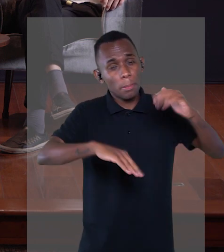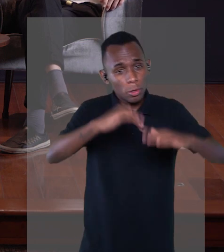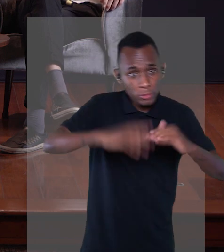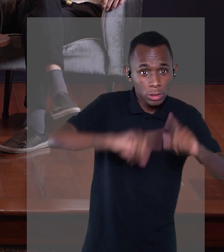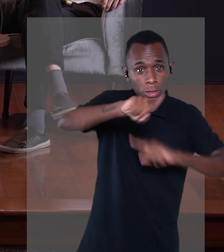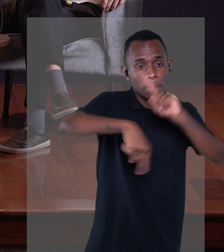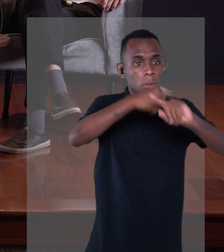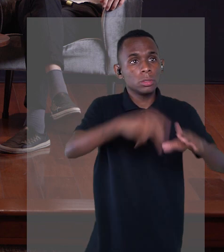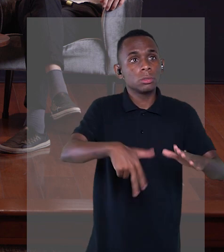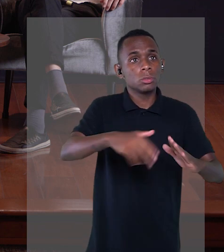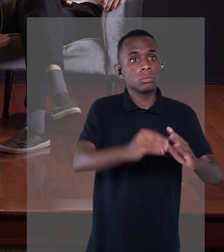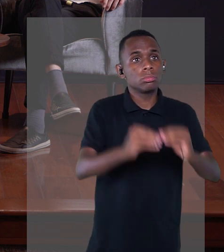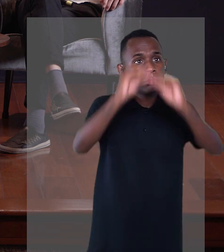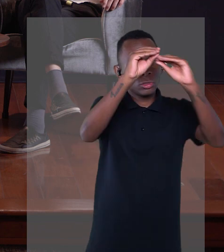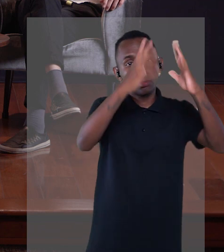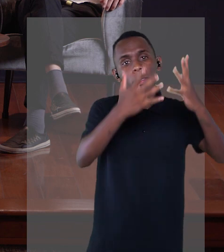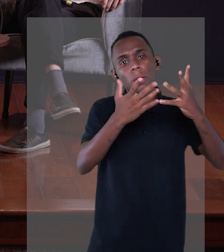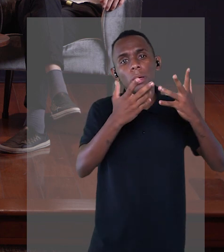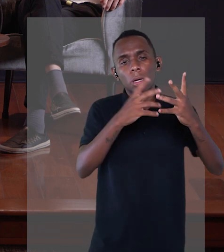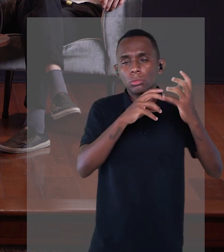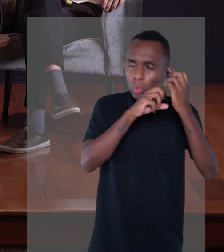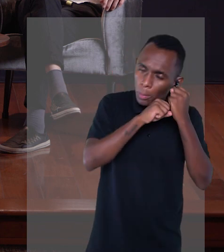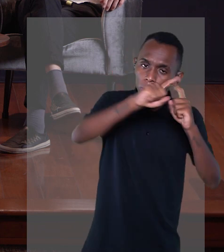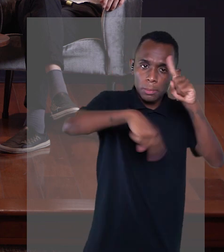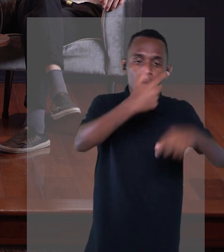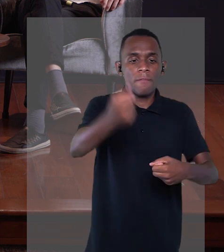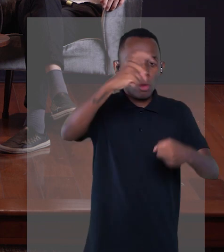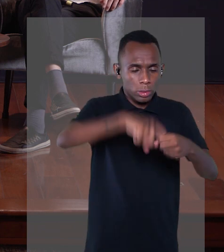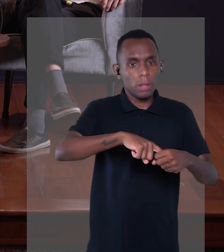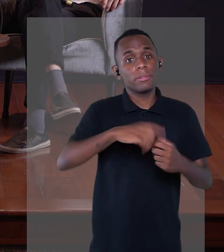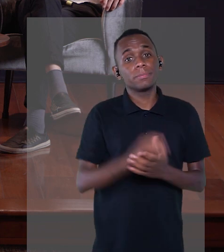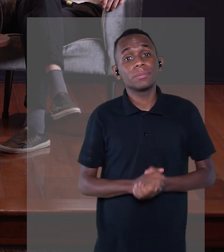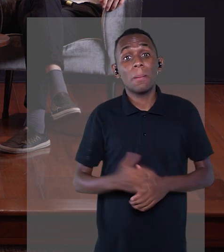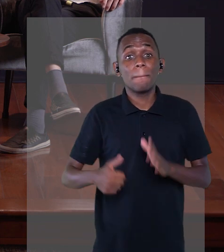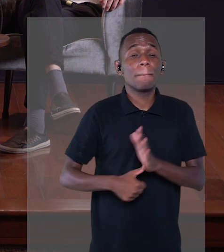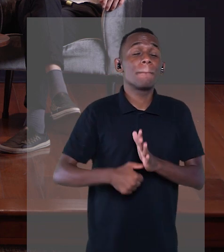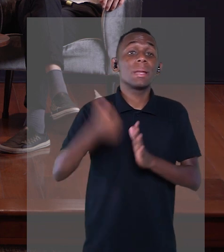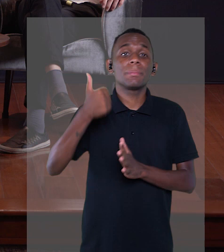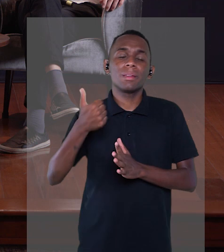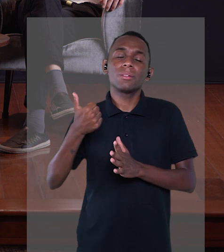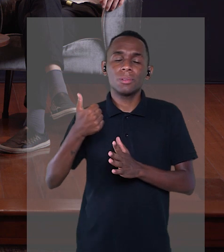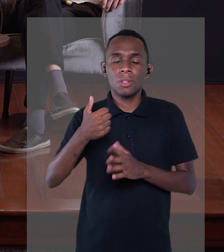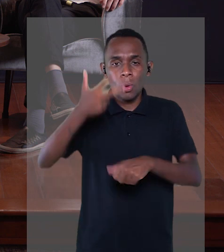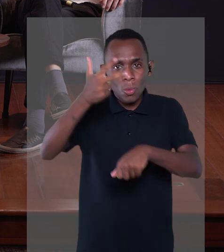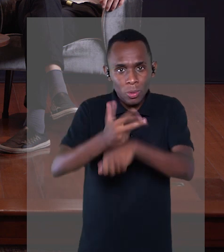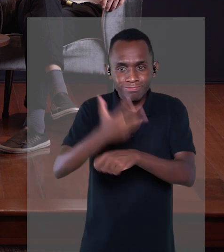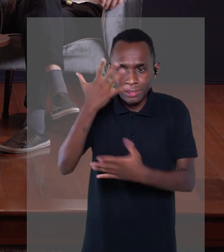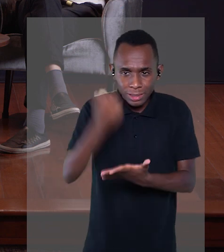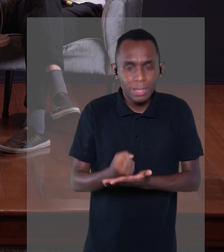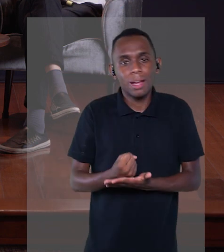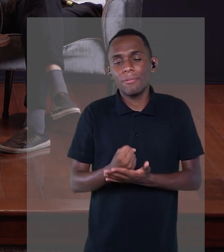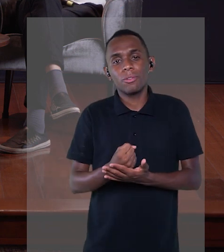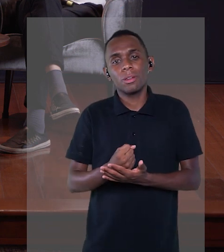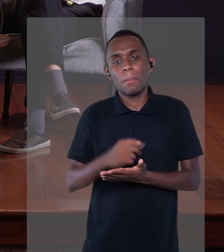depois a gente dormia, já acordava, já ia para o estúdio. Então, foi a primeira vez que eu gravo um disco, sentei o Arthur do meu lado, E aí eu tive a parceria